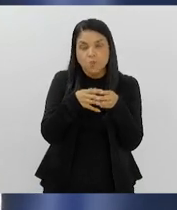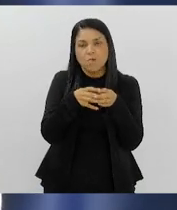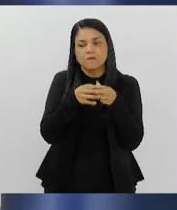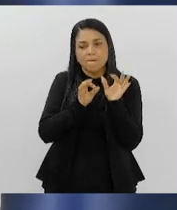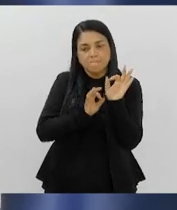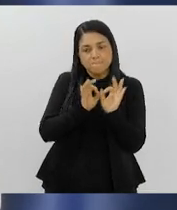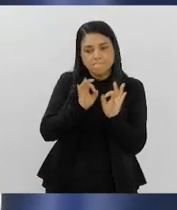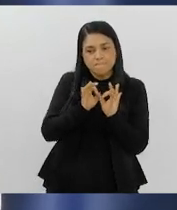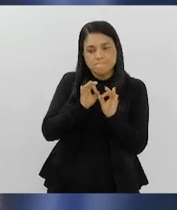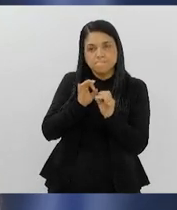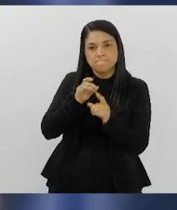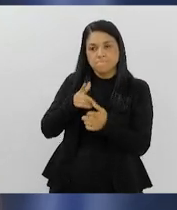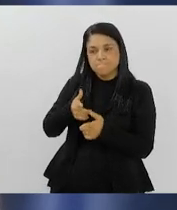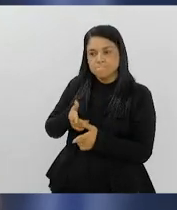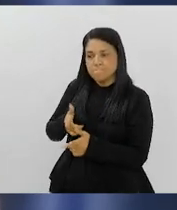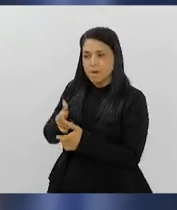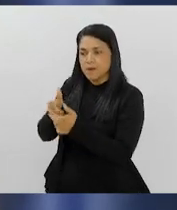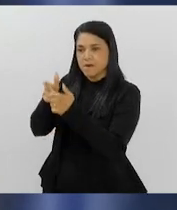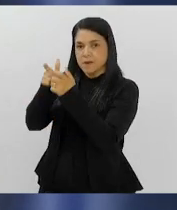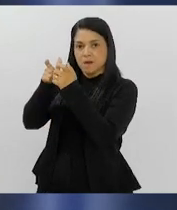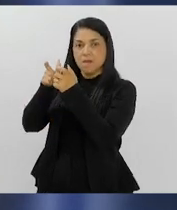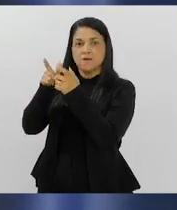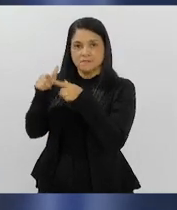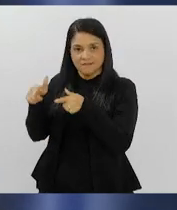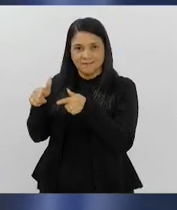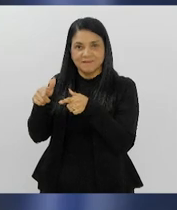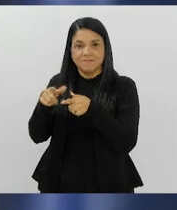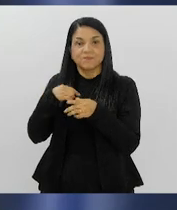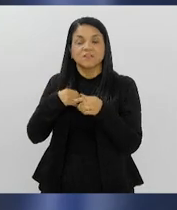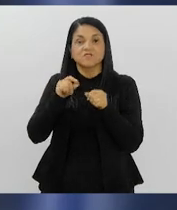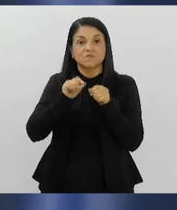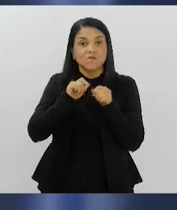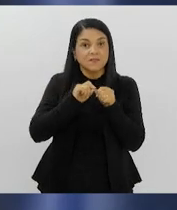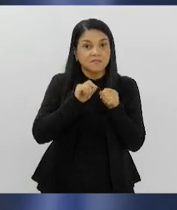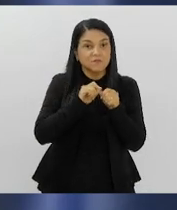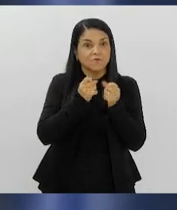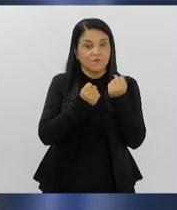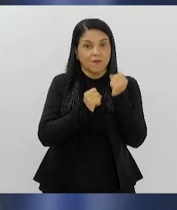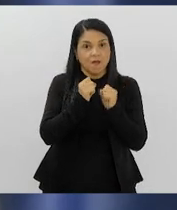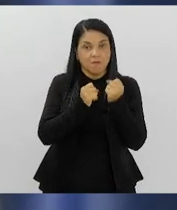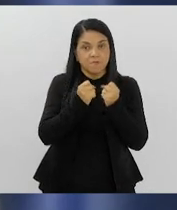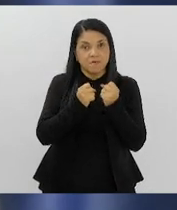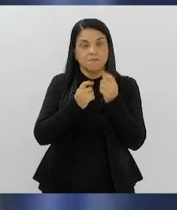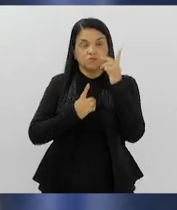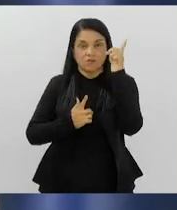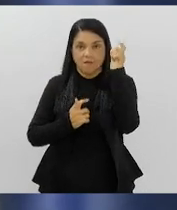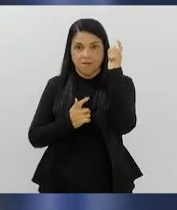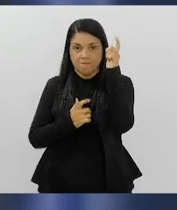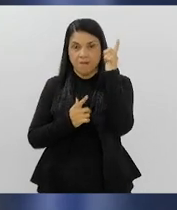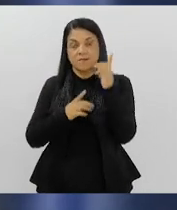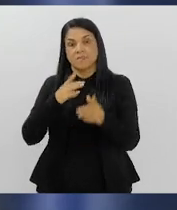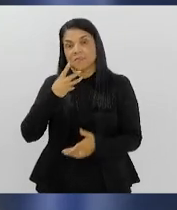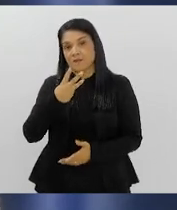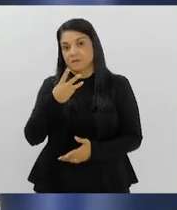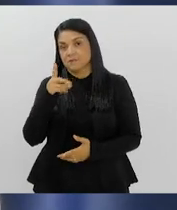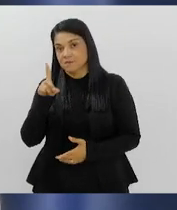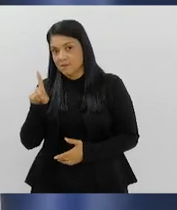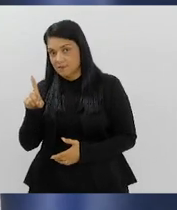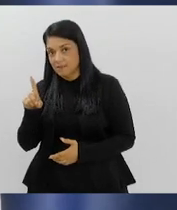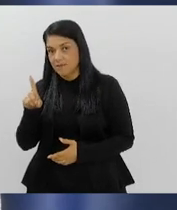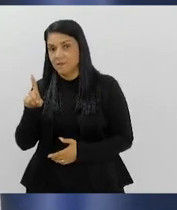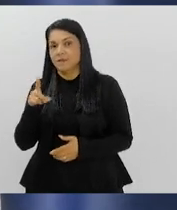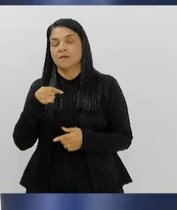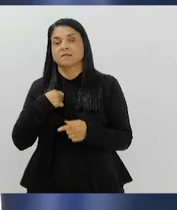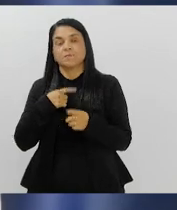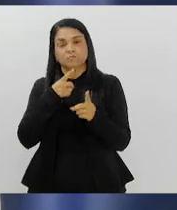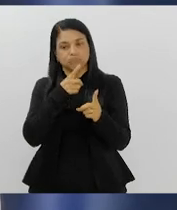estavam tentando fabricar essas armas. A Polícia Civil do Espírito Santo, mesma coisa, identificou algumas fábricas de armas em 3D que também foram